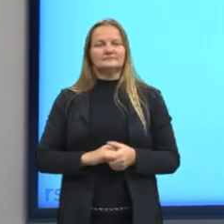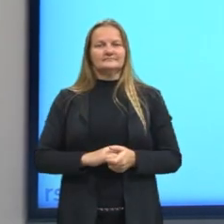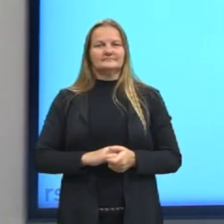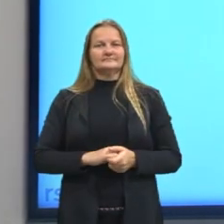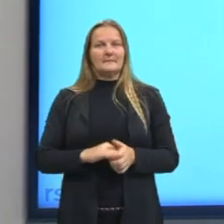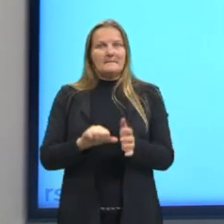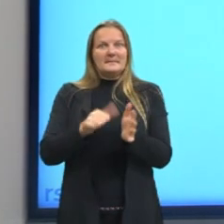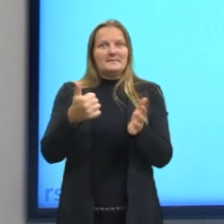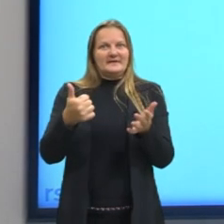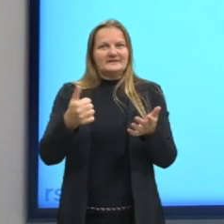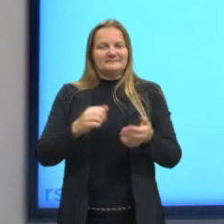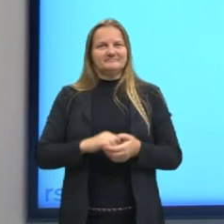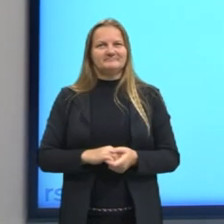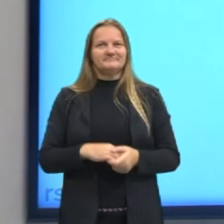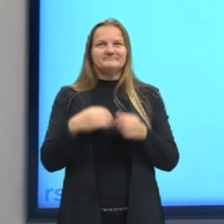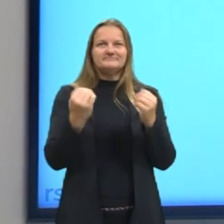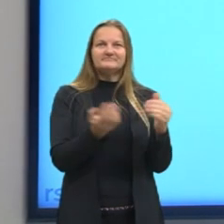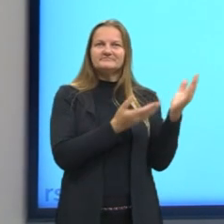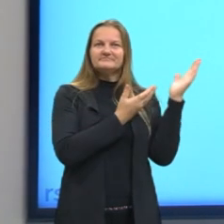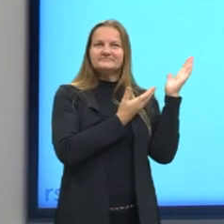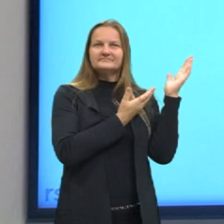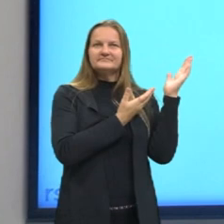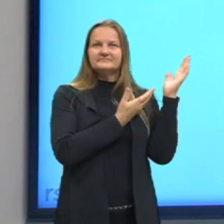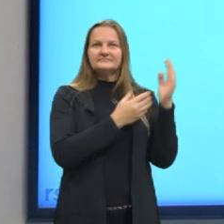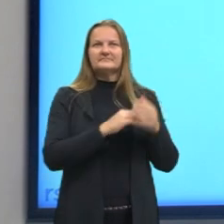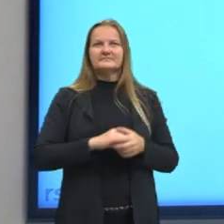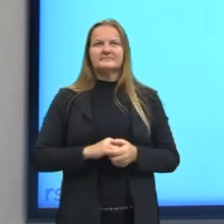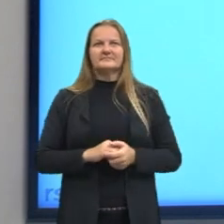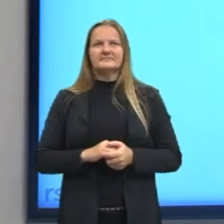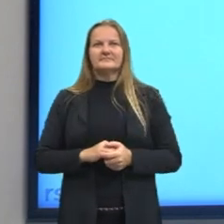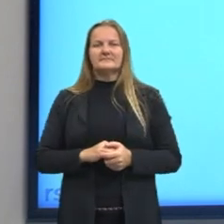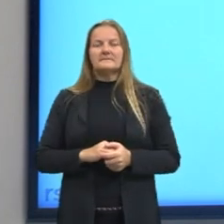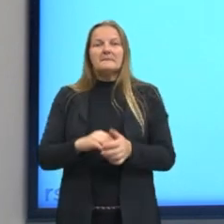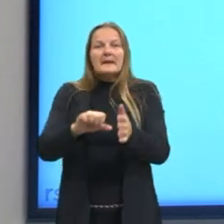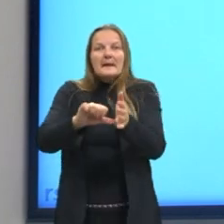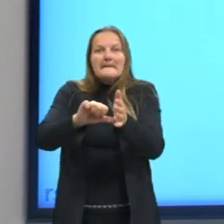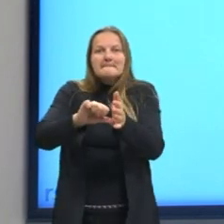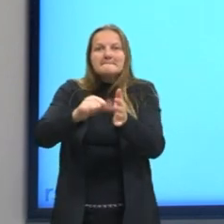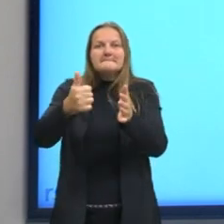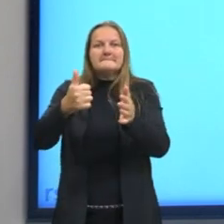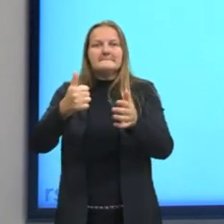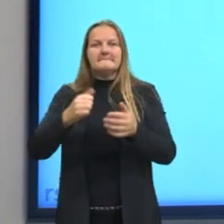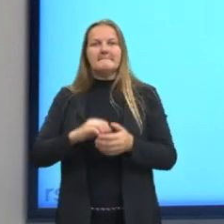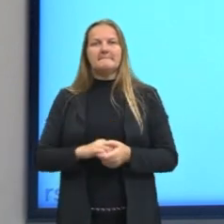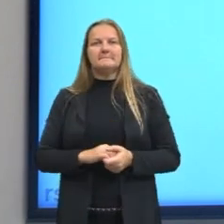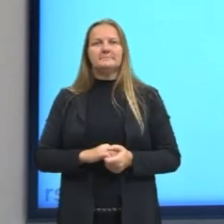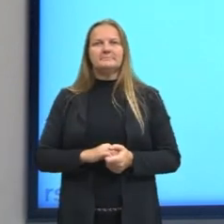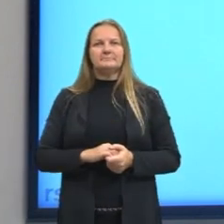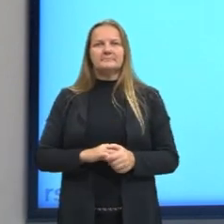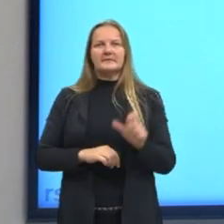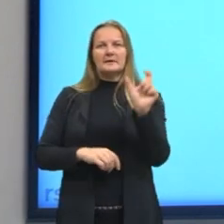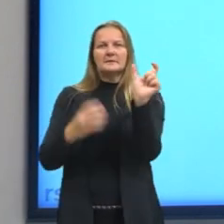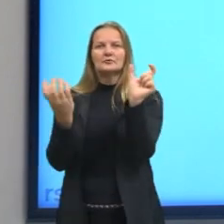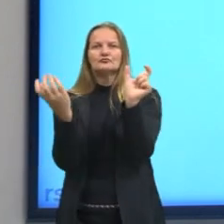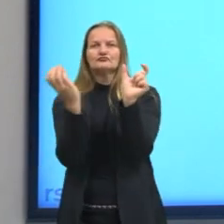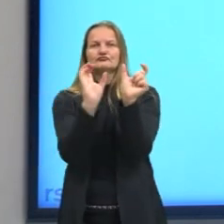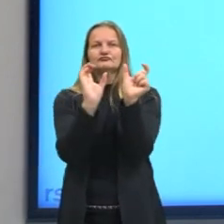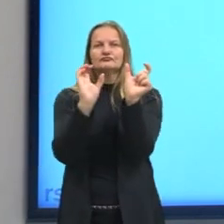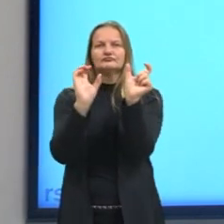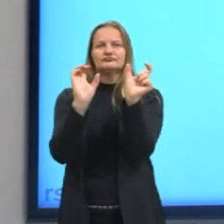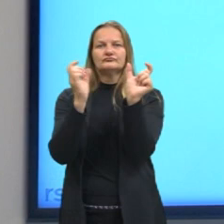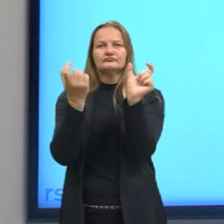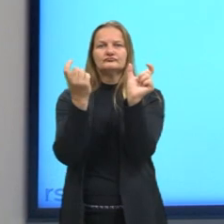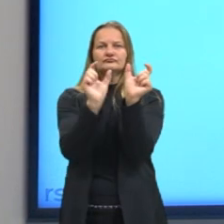de sintaxe e vamos já começar com a primeira delas que é o hipérbato